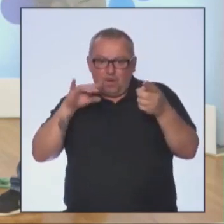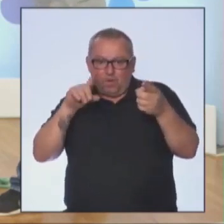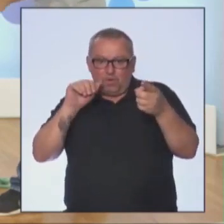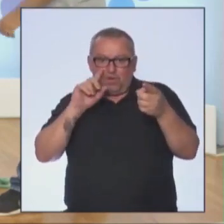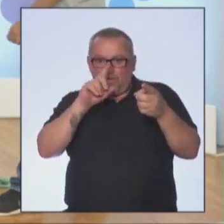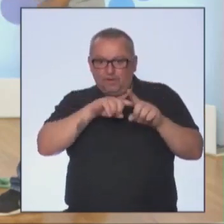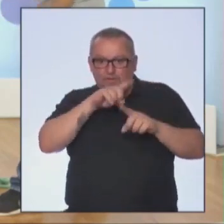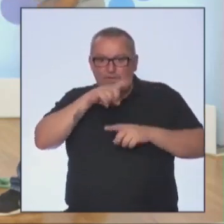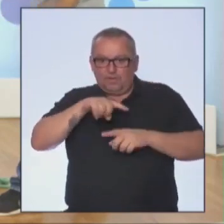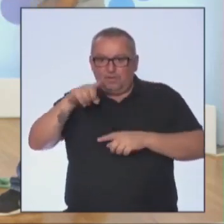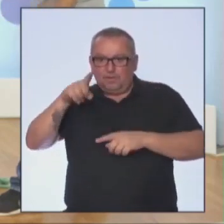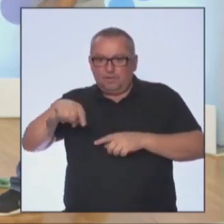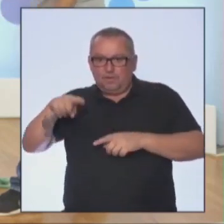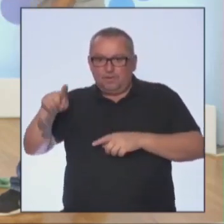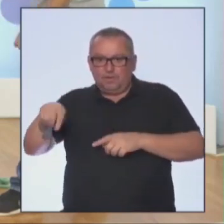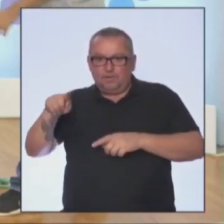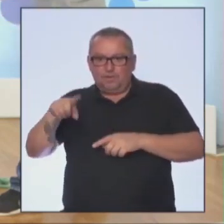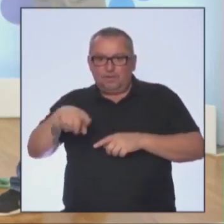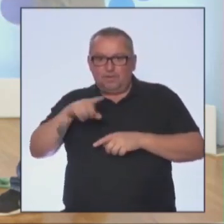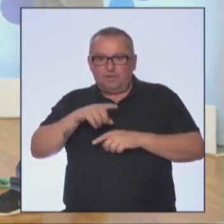só.